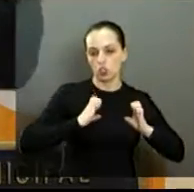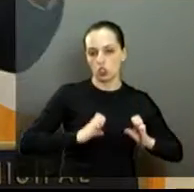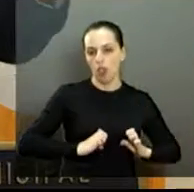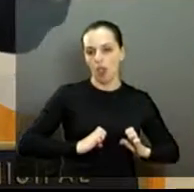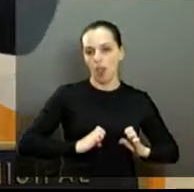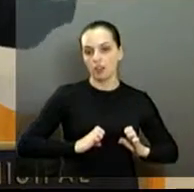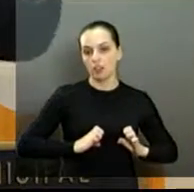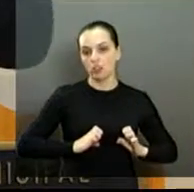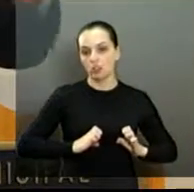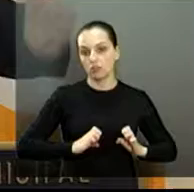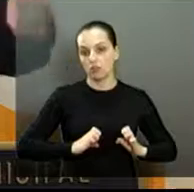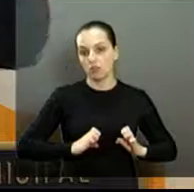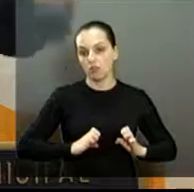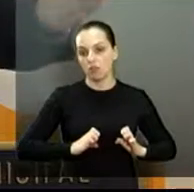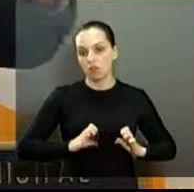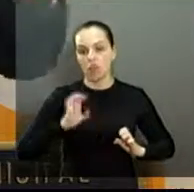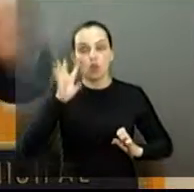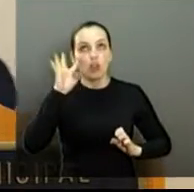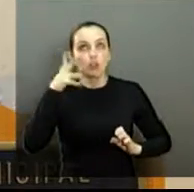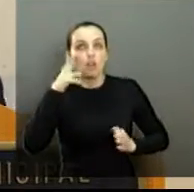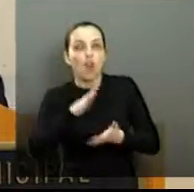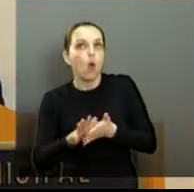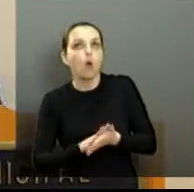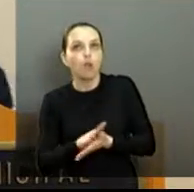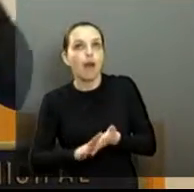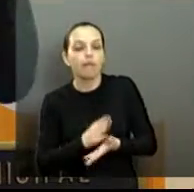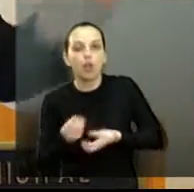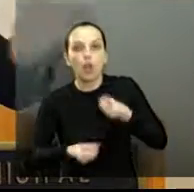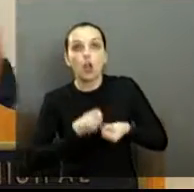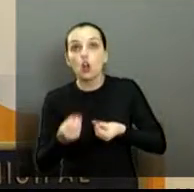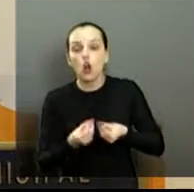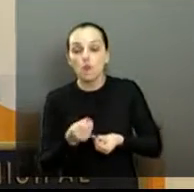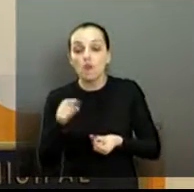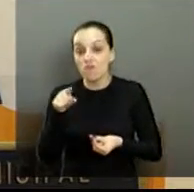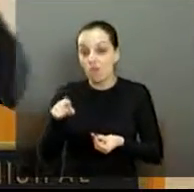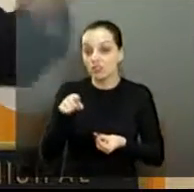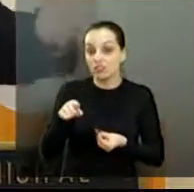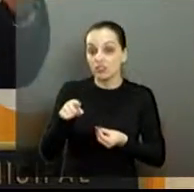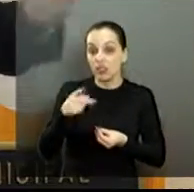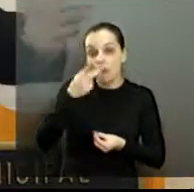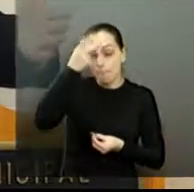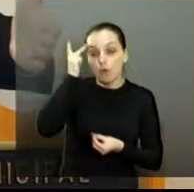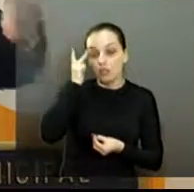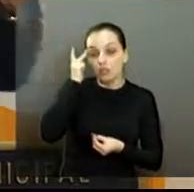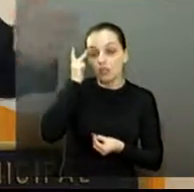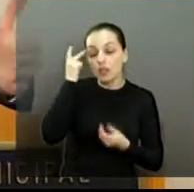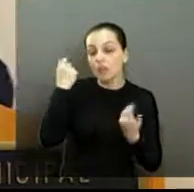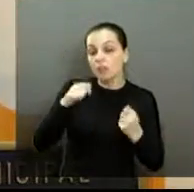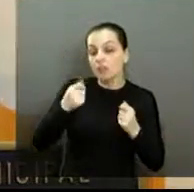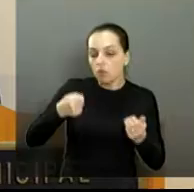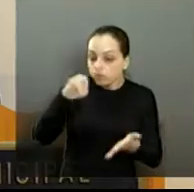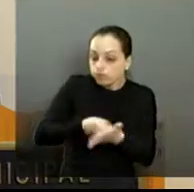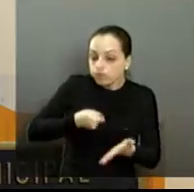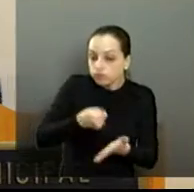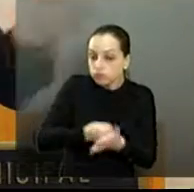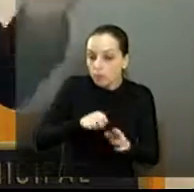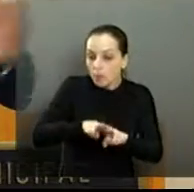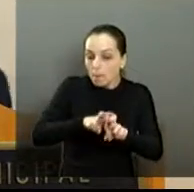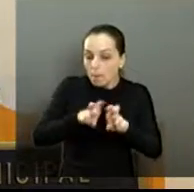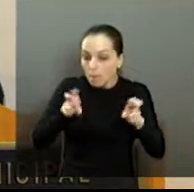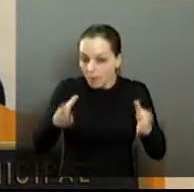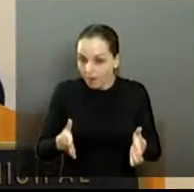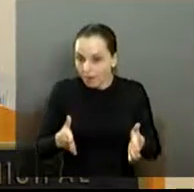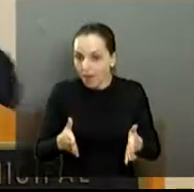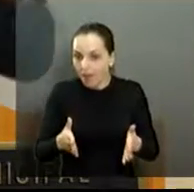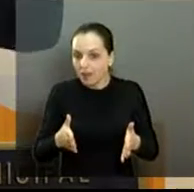você tem integrantes da comissão de ética se chama rafael de angeli faz parte da comissão de ética seria ter cobrado seu era sua bancada está na